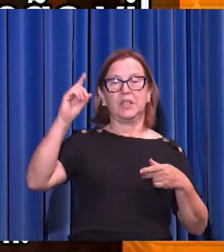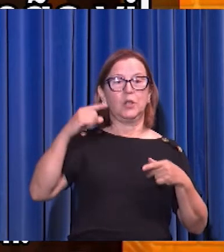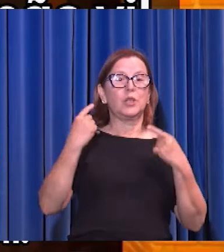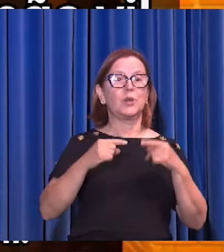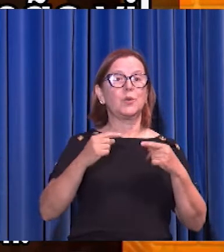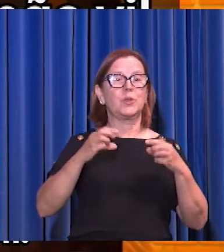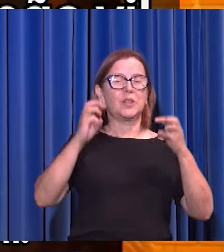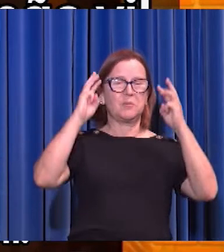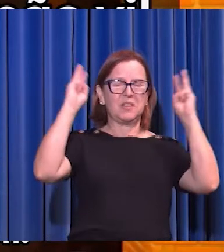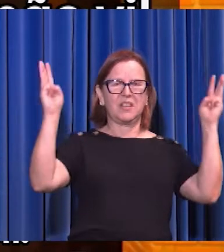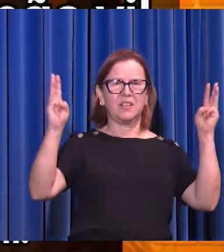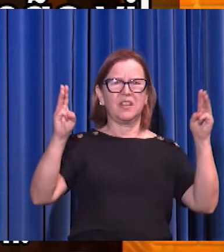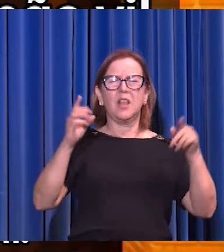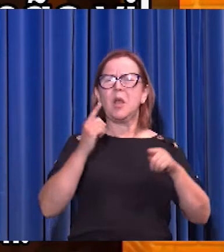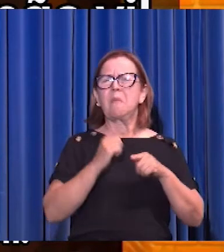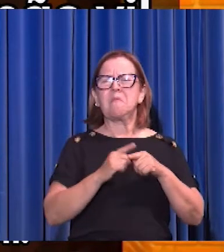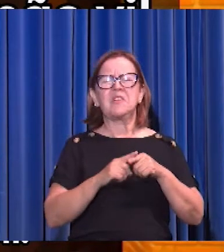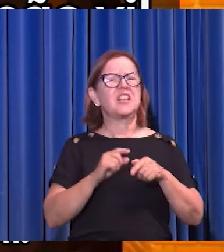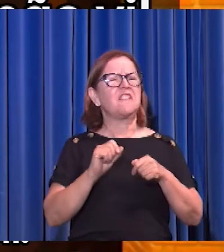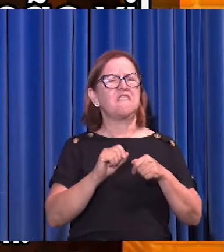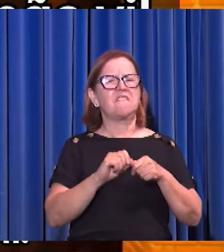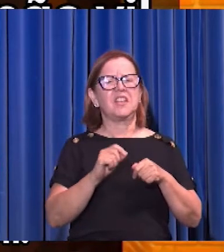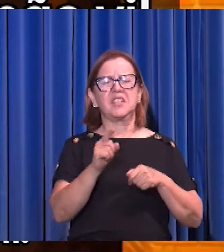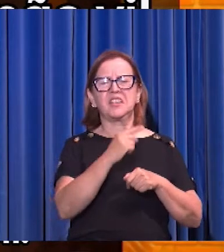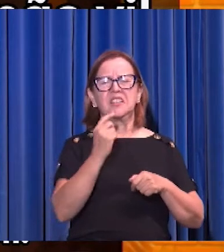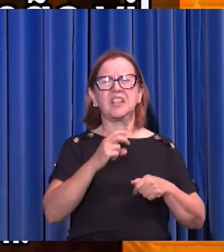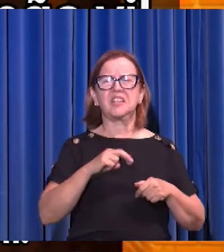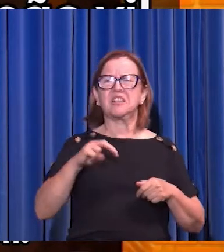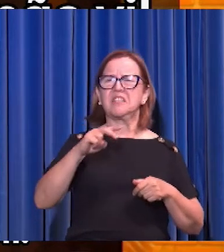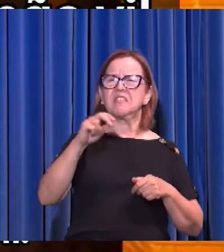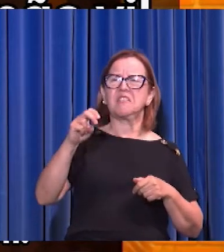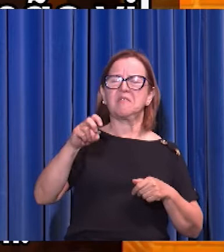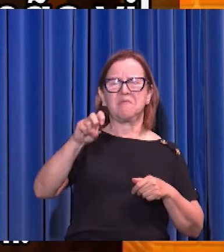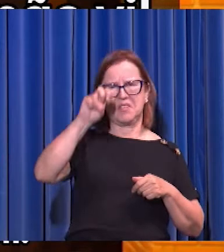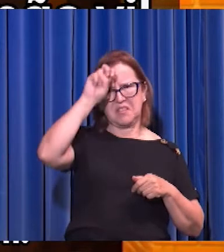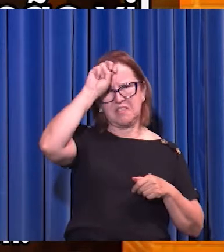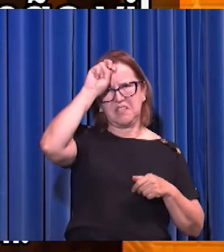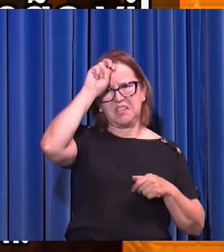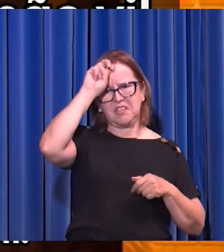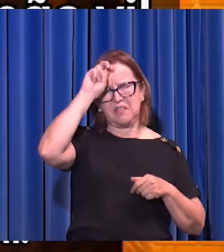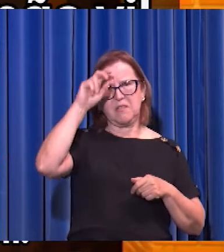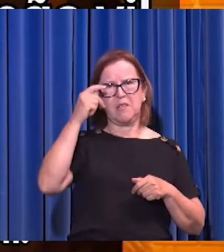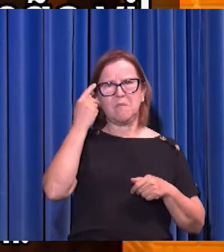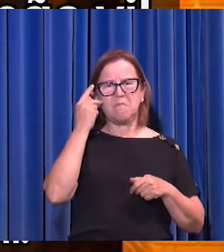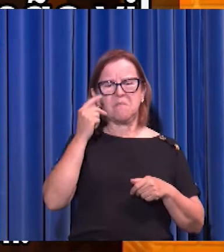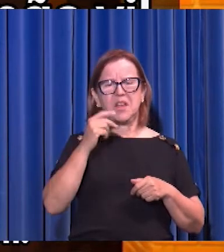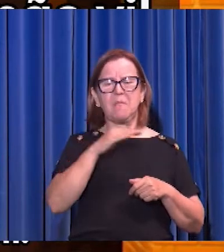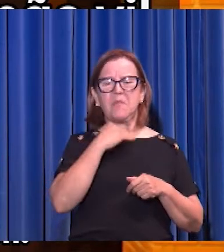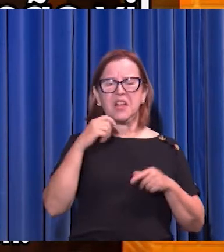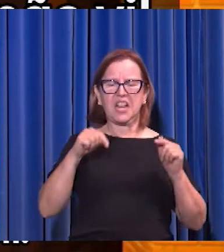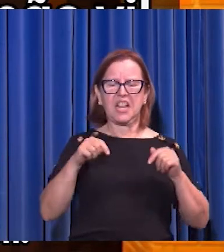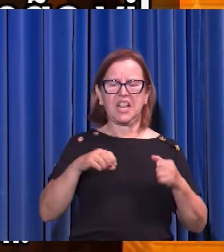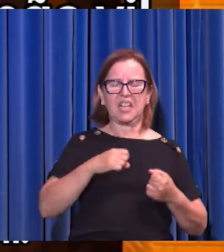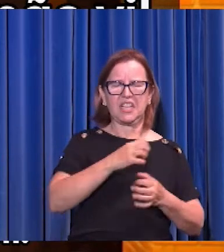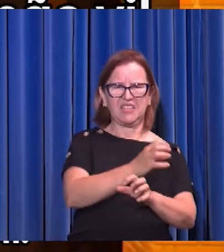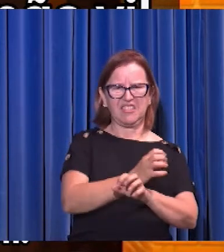que nos fizeste subir do Egito, para que morramos neste deserto? onde não há pão nem